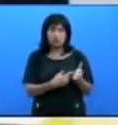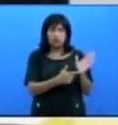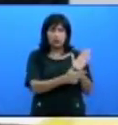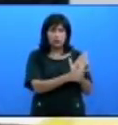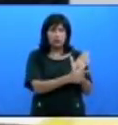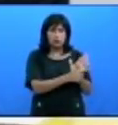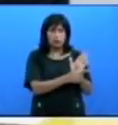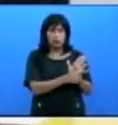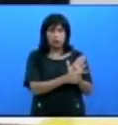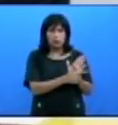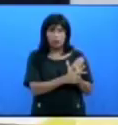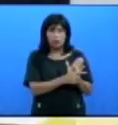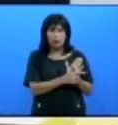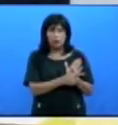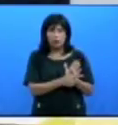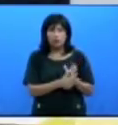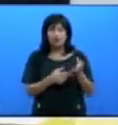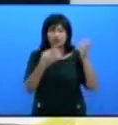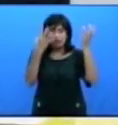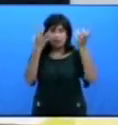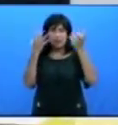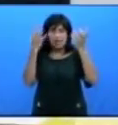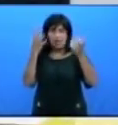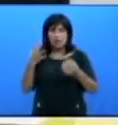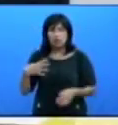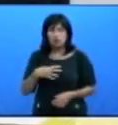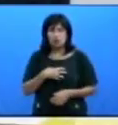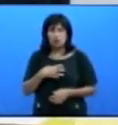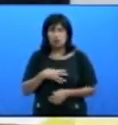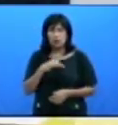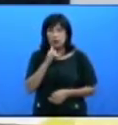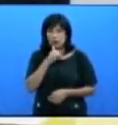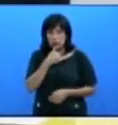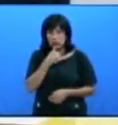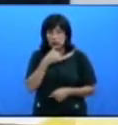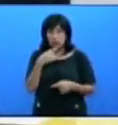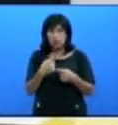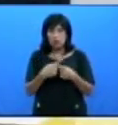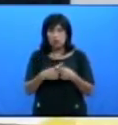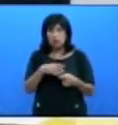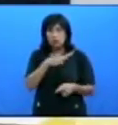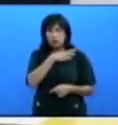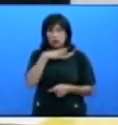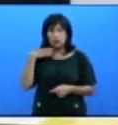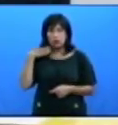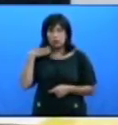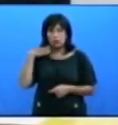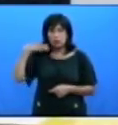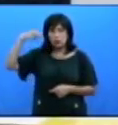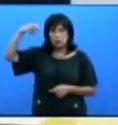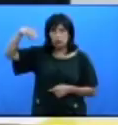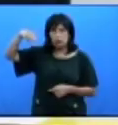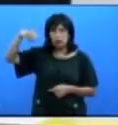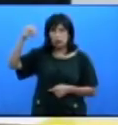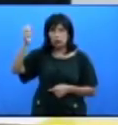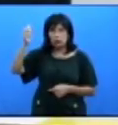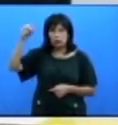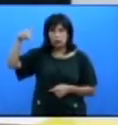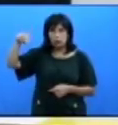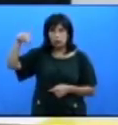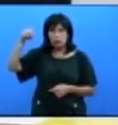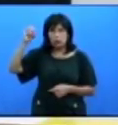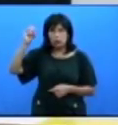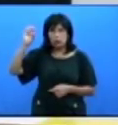trabalhos legislativos, um voto de profundo pesar pelo falecimento do senhor Manuel Andrade Pires, aos